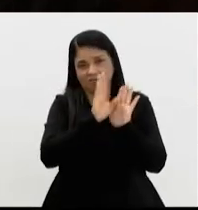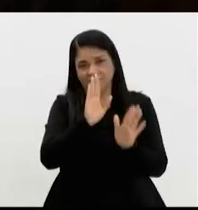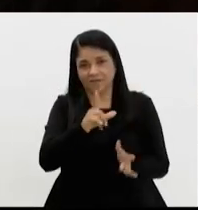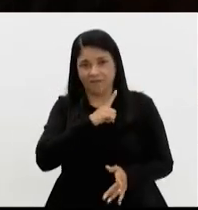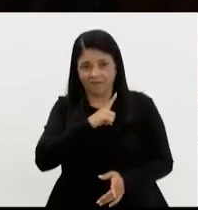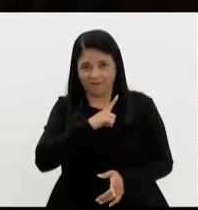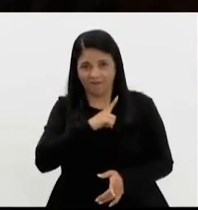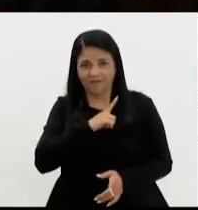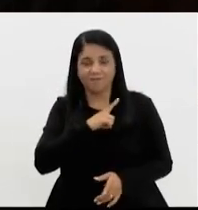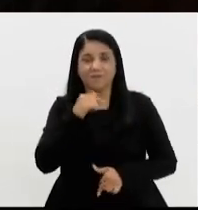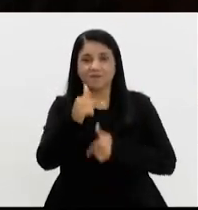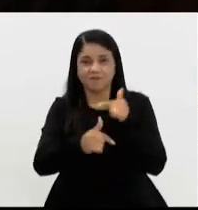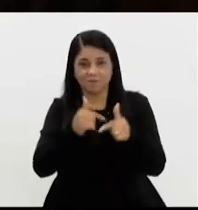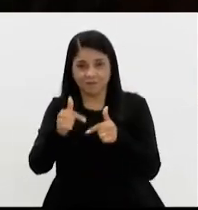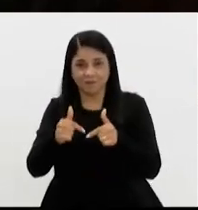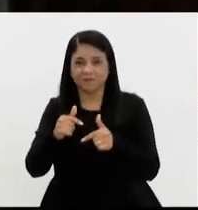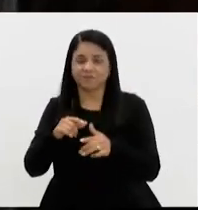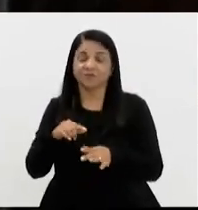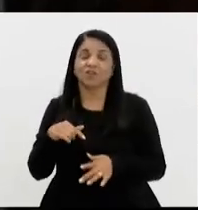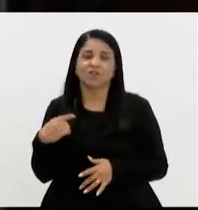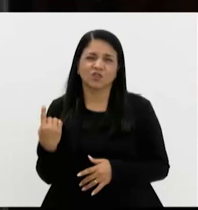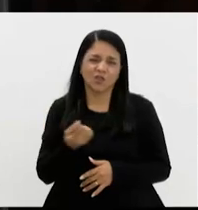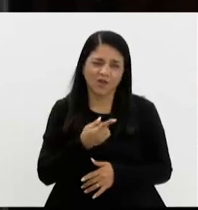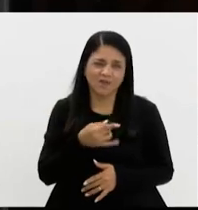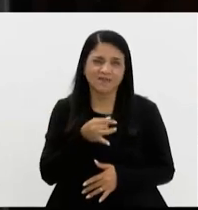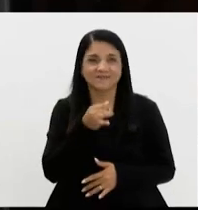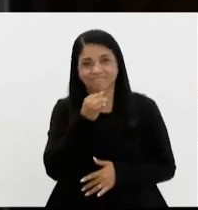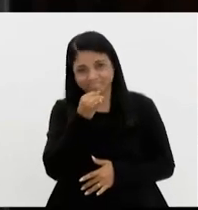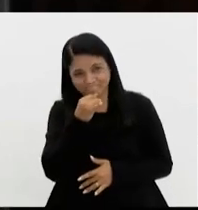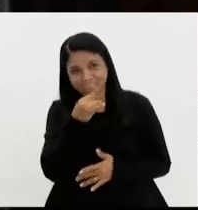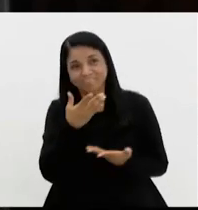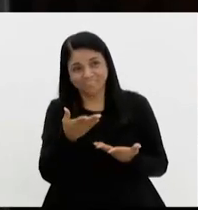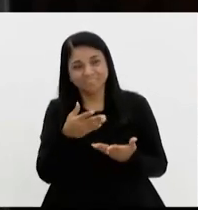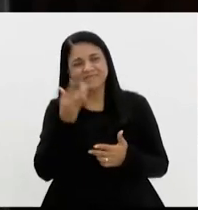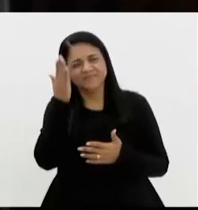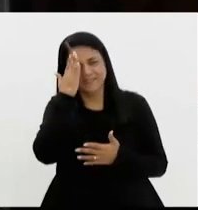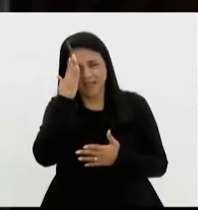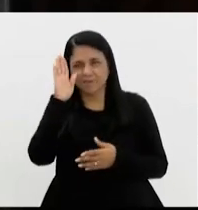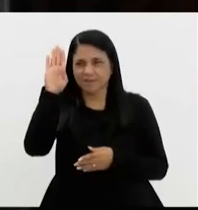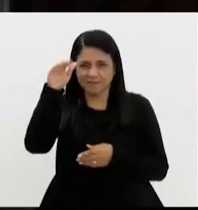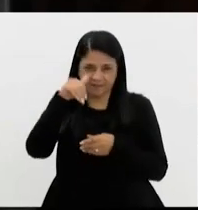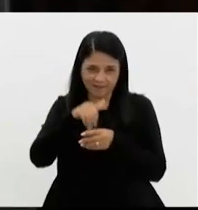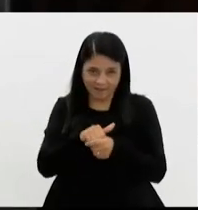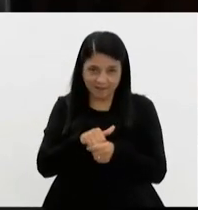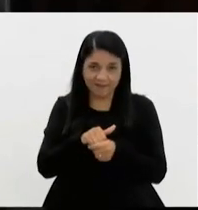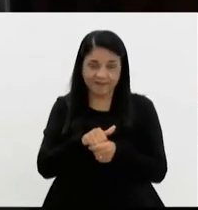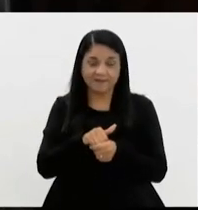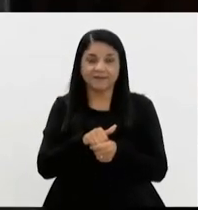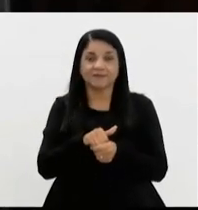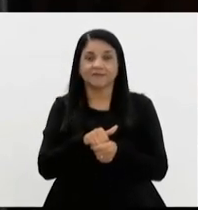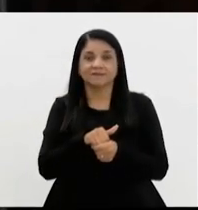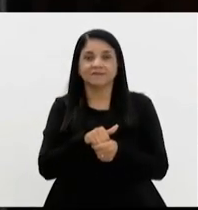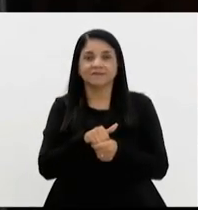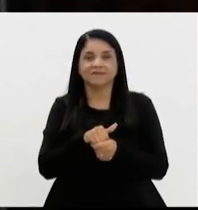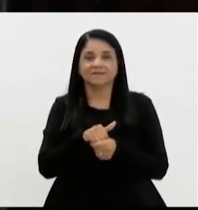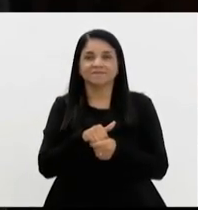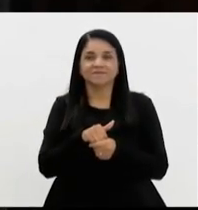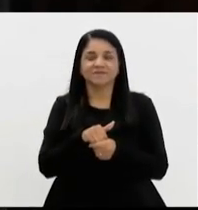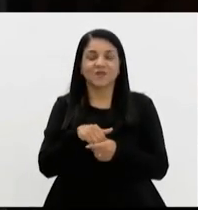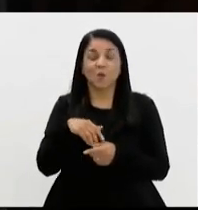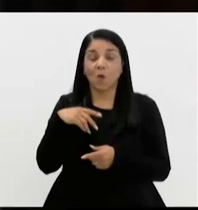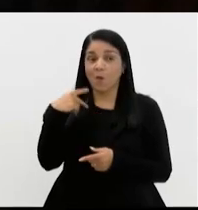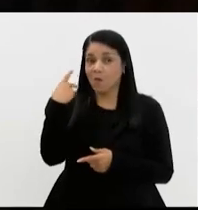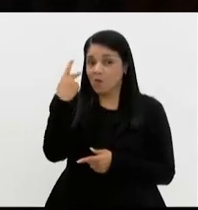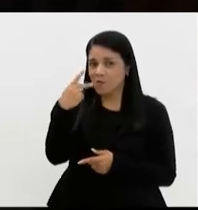infelizmente quem mexe com eleitoral sabe muito bem disso e e é é o o o jogo político é